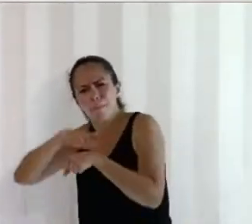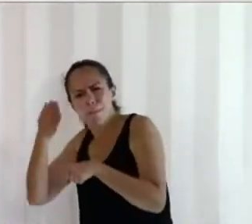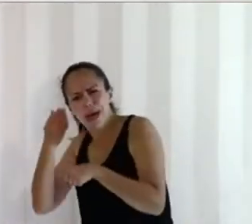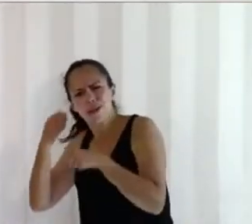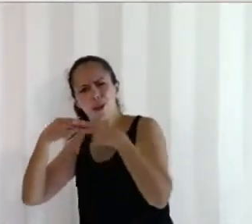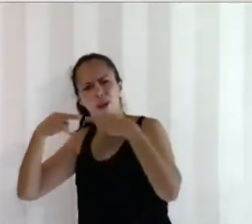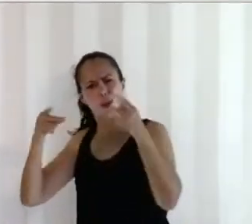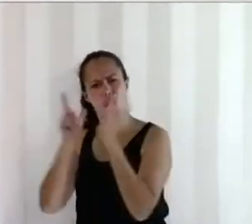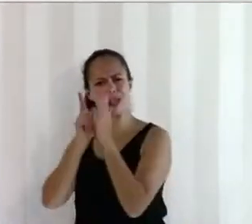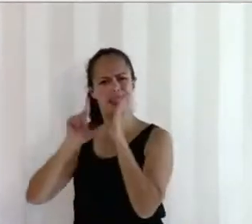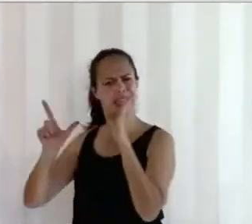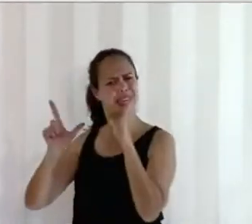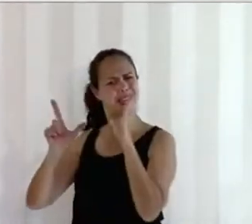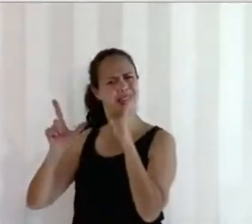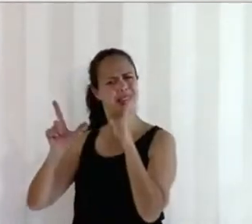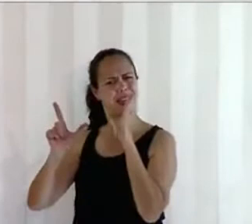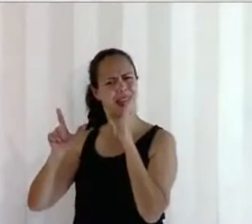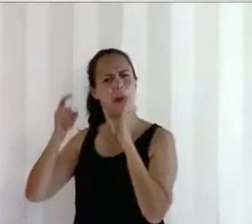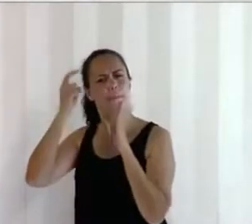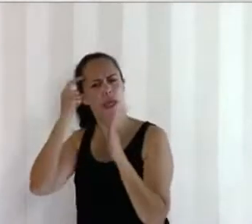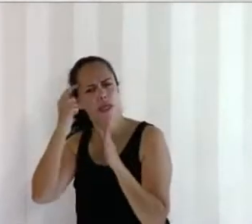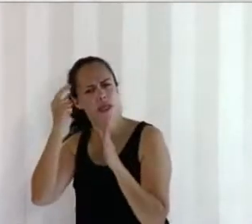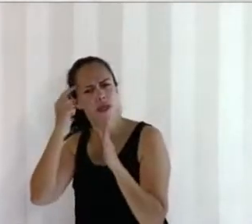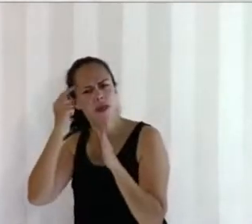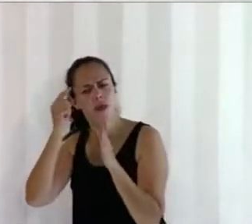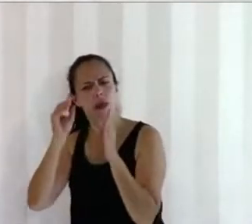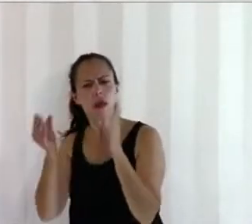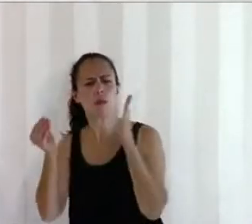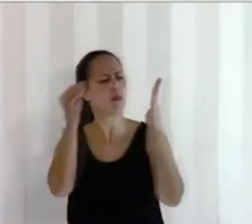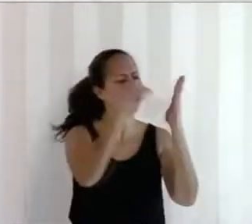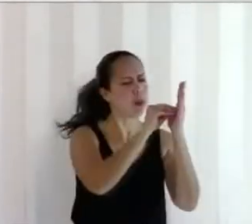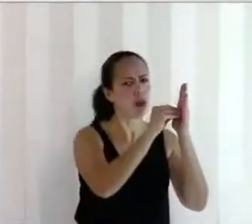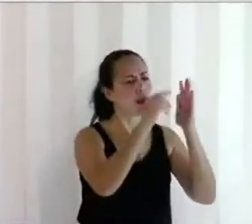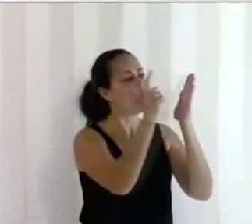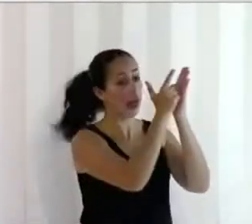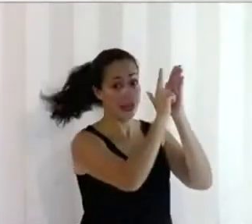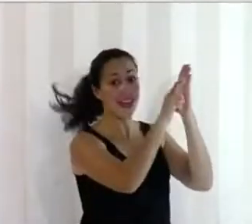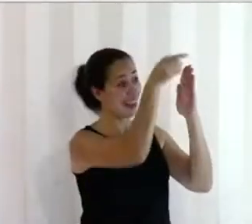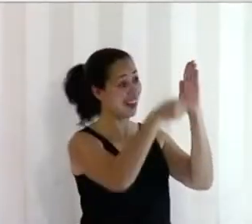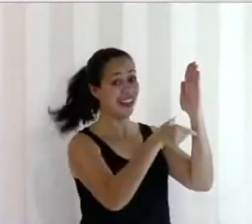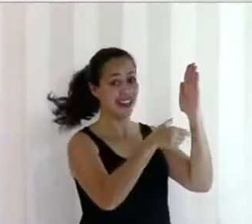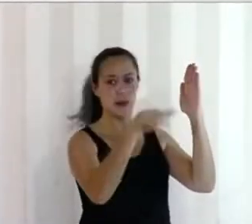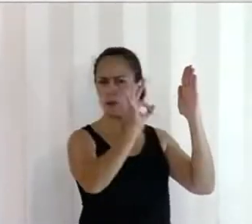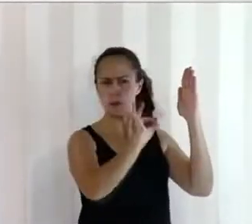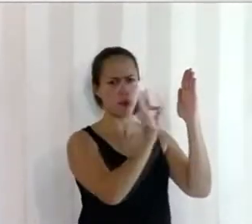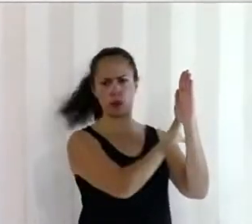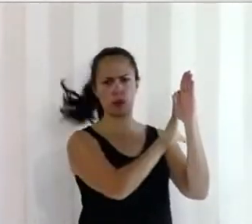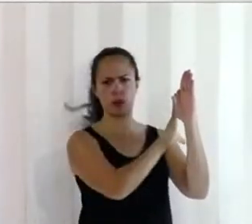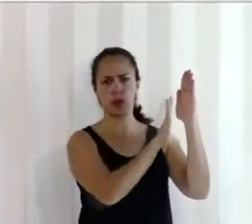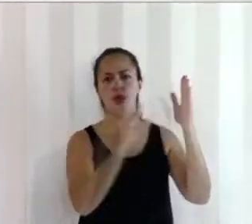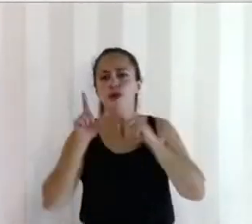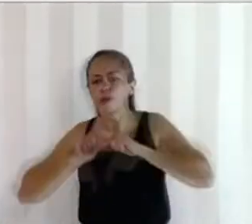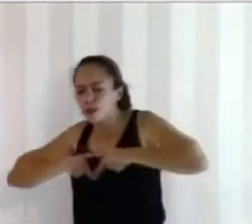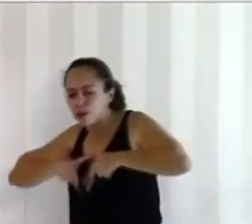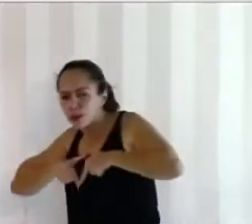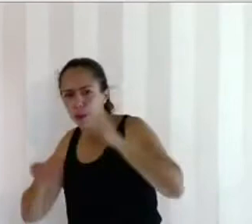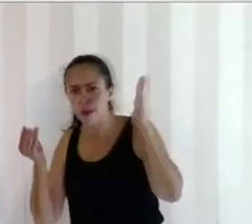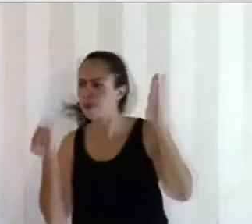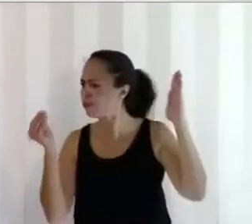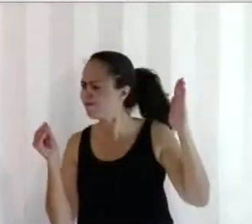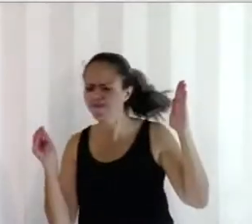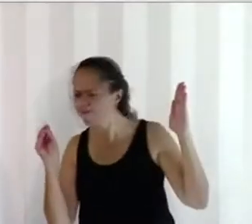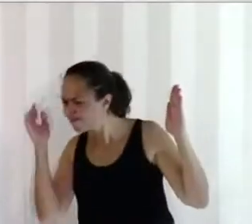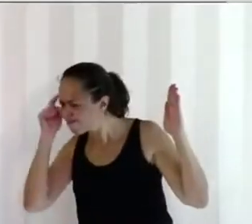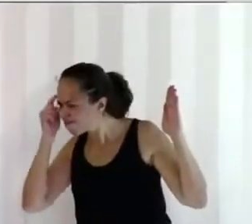um pouquinho só, o suficiente para colocar ali no ferimento. Então, tudo que